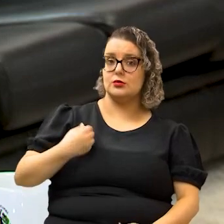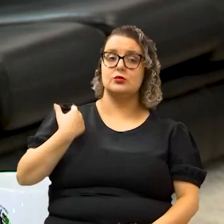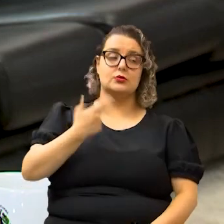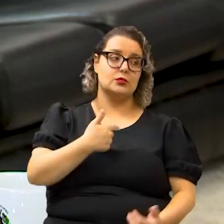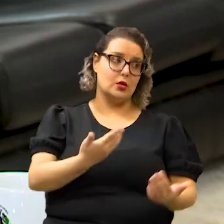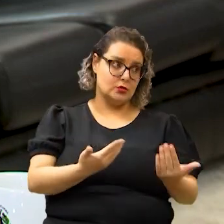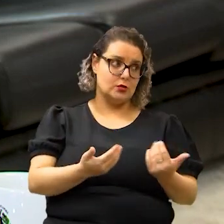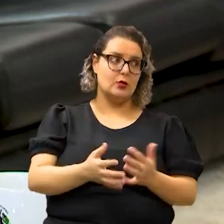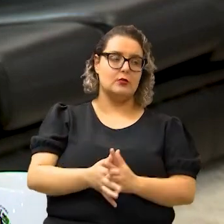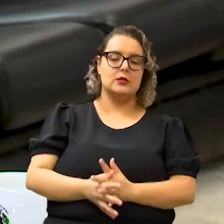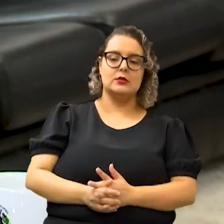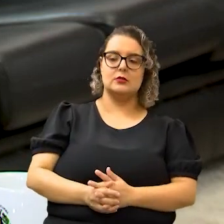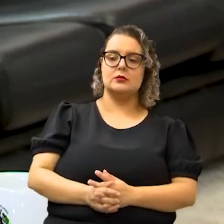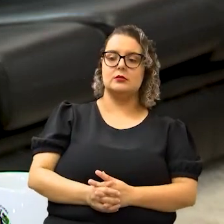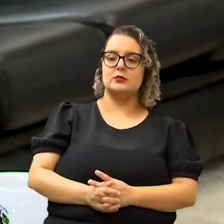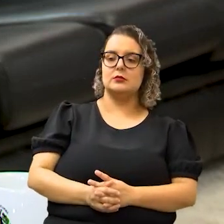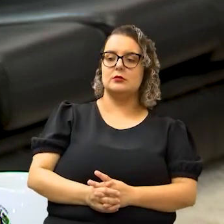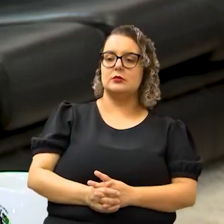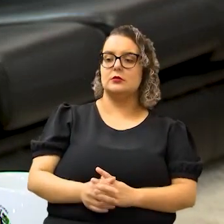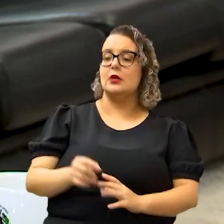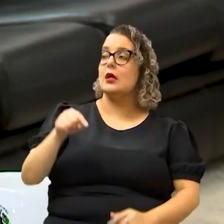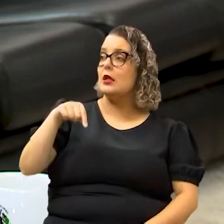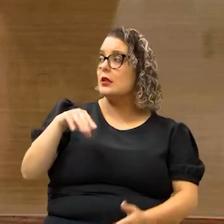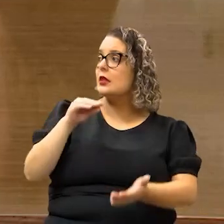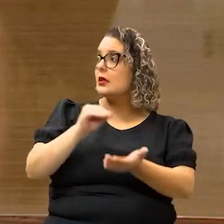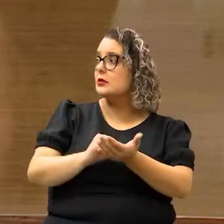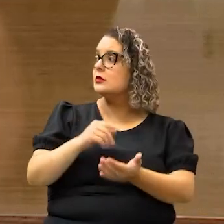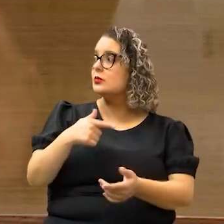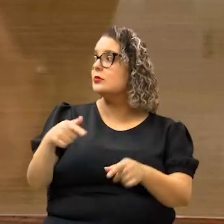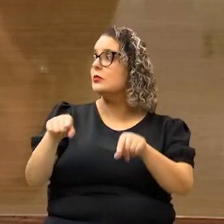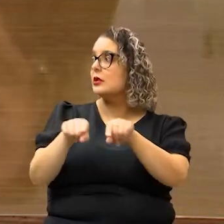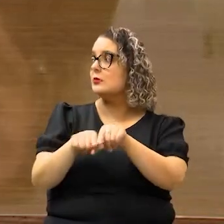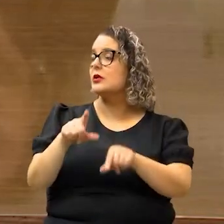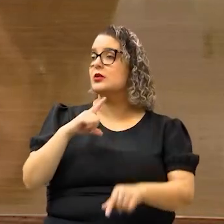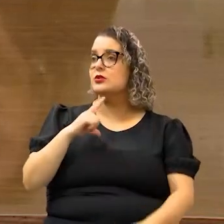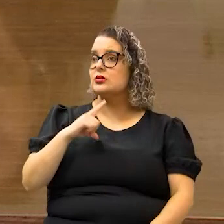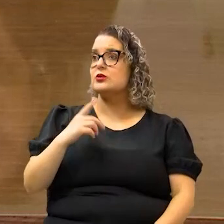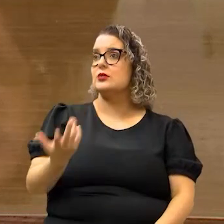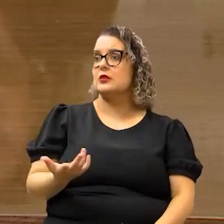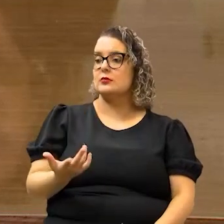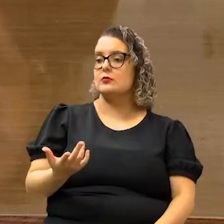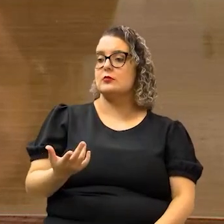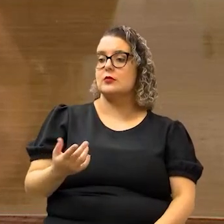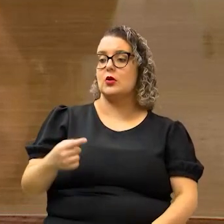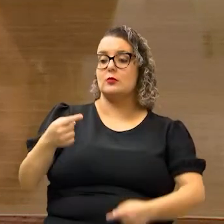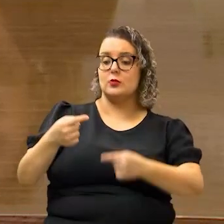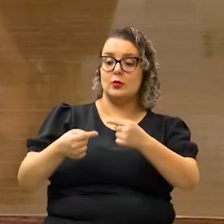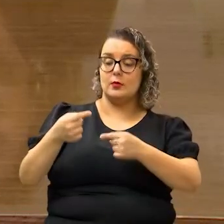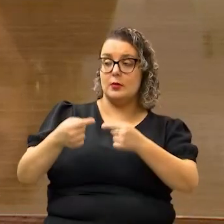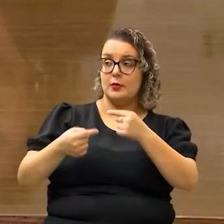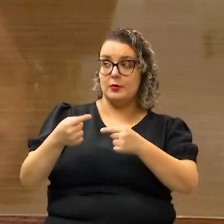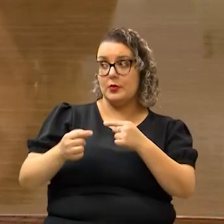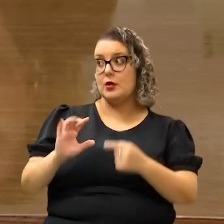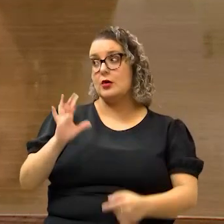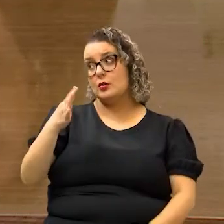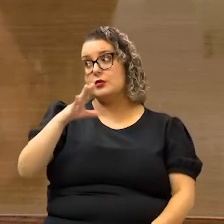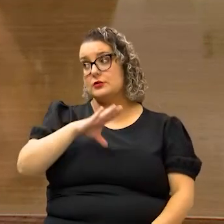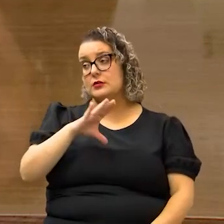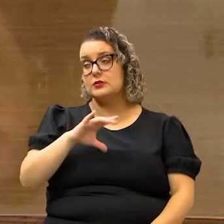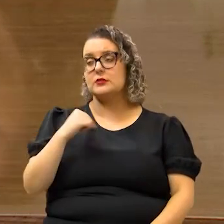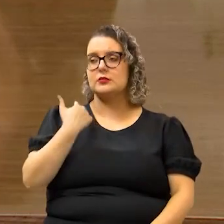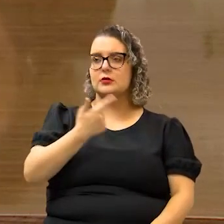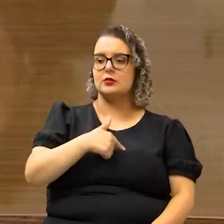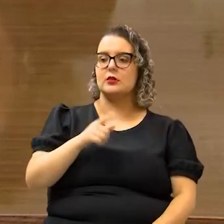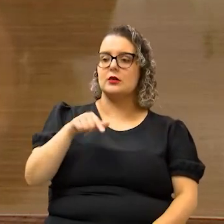saúde e à vida dos nossos jovens. Nesta última semana também tivemos aqui uma questão polêmica